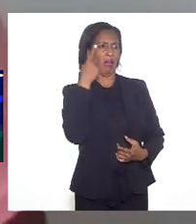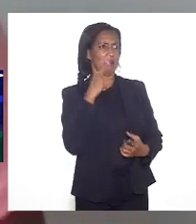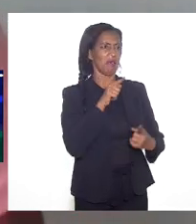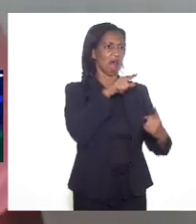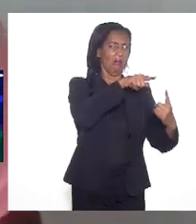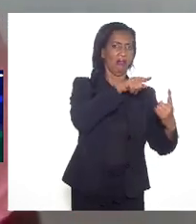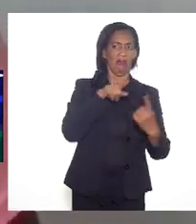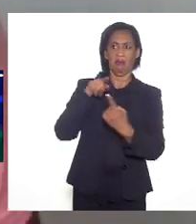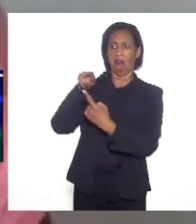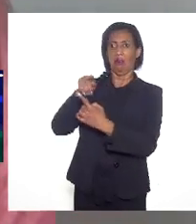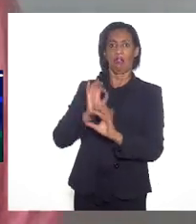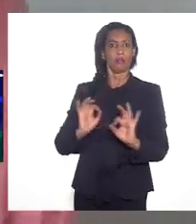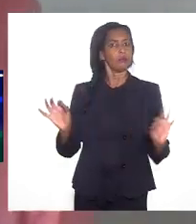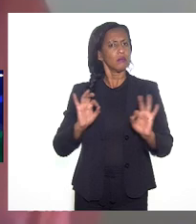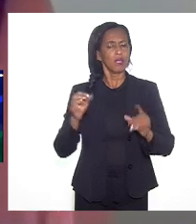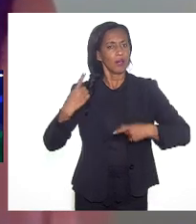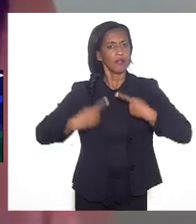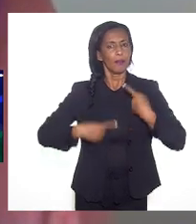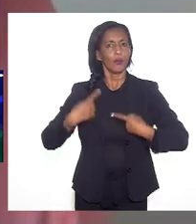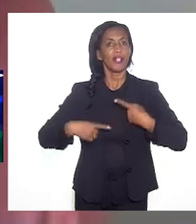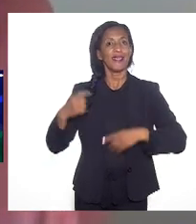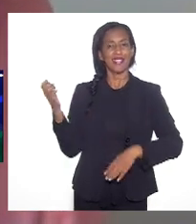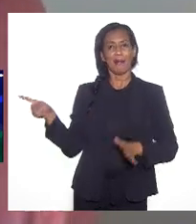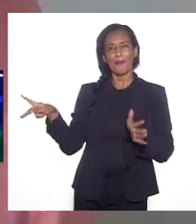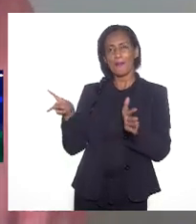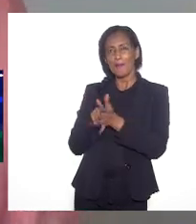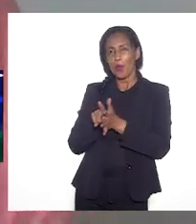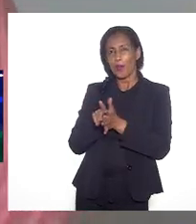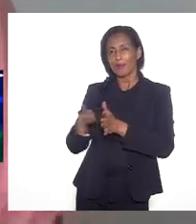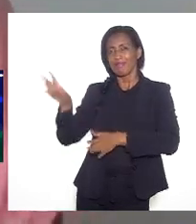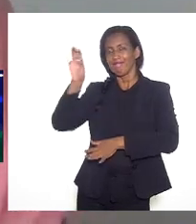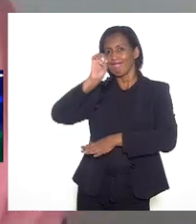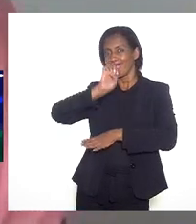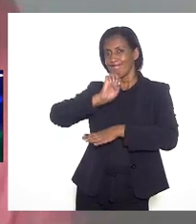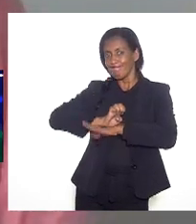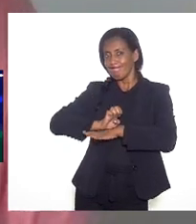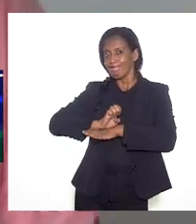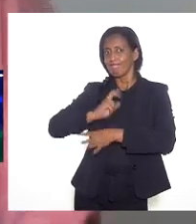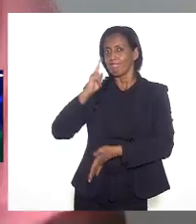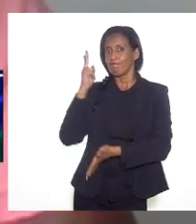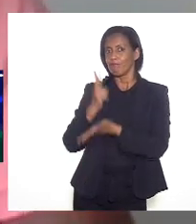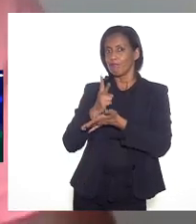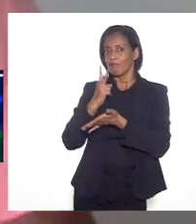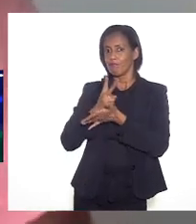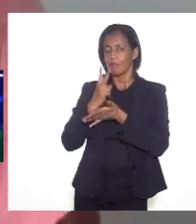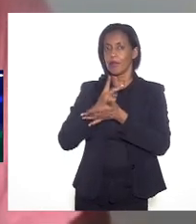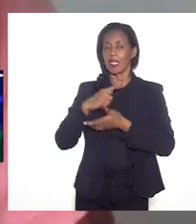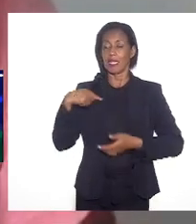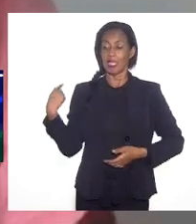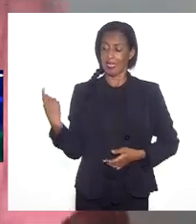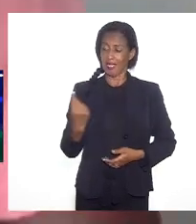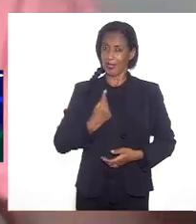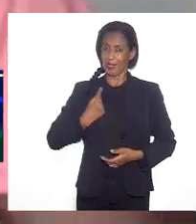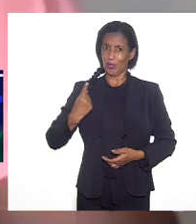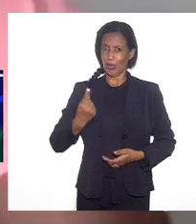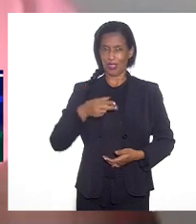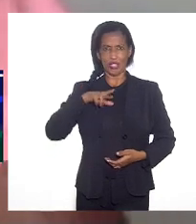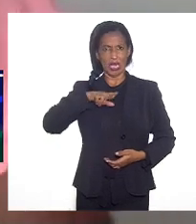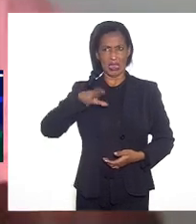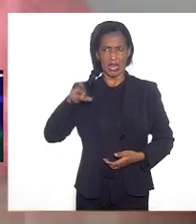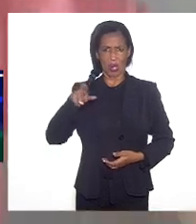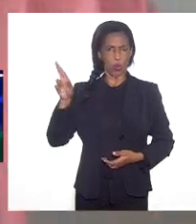B. A gente está falando de uma política de Estado, uma política que se perpetua e que cabe a nós, não é